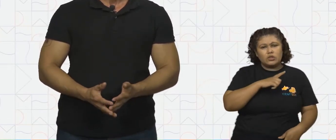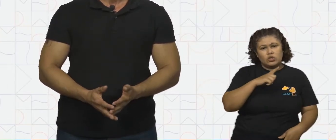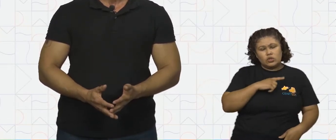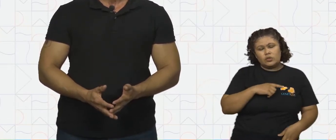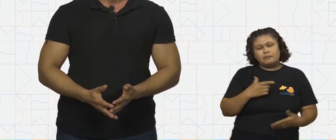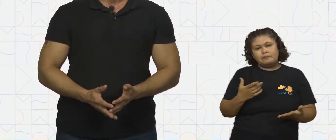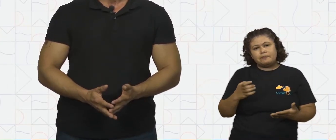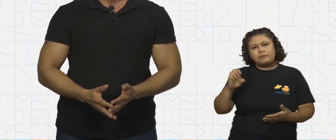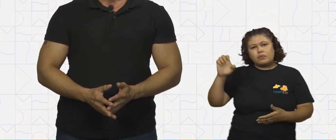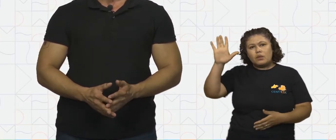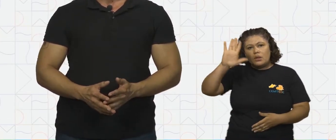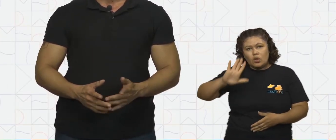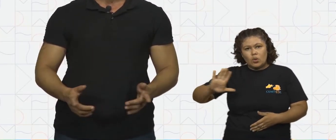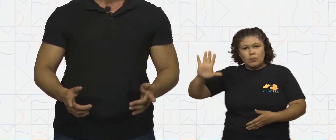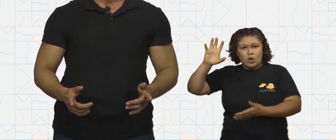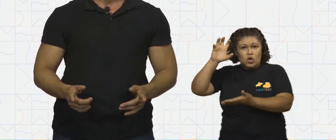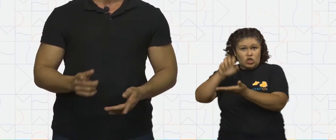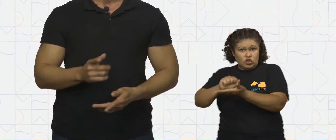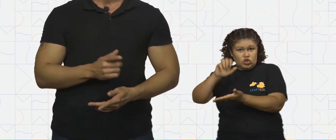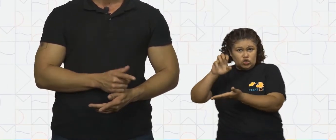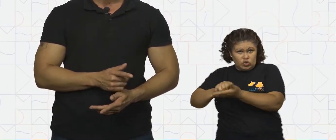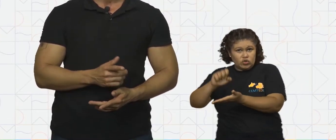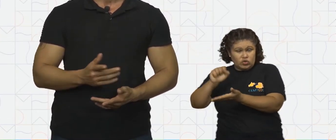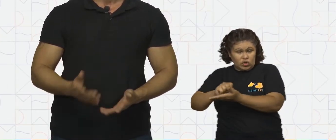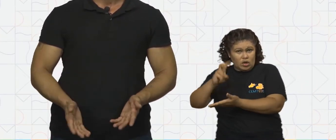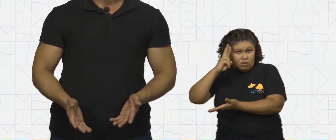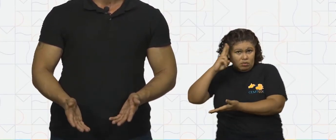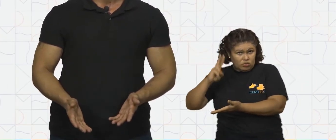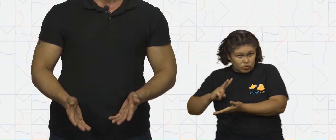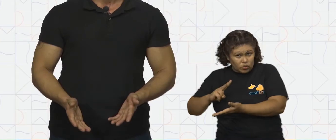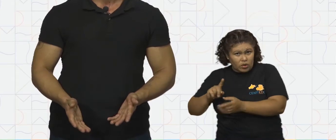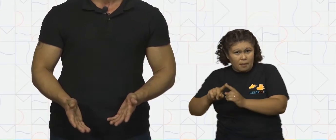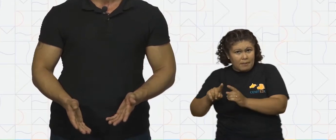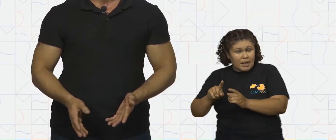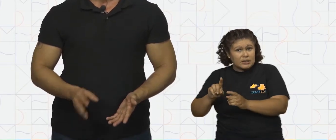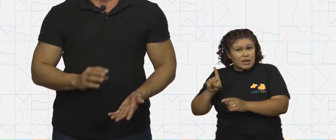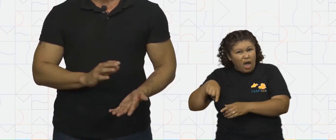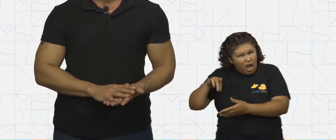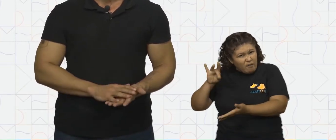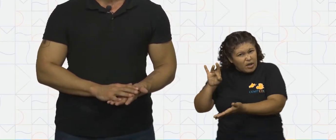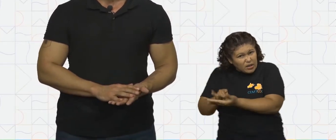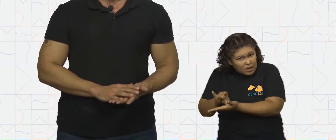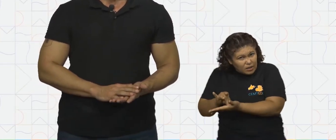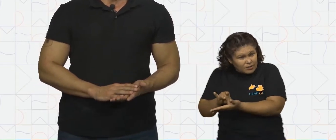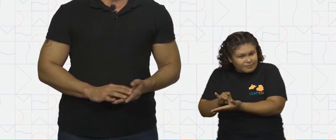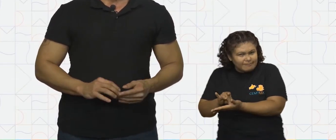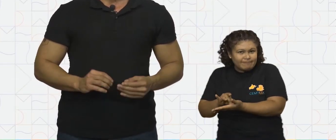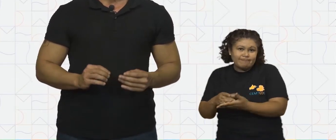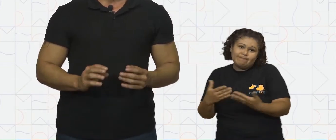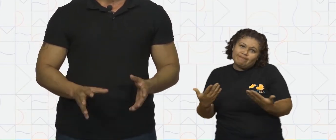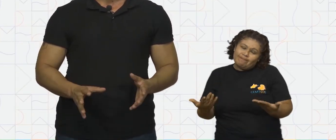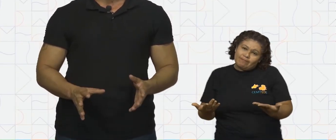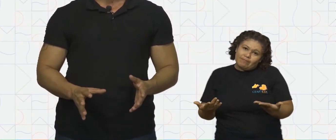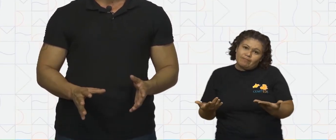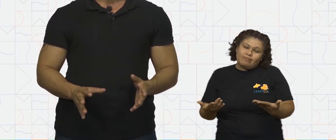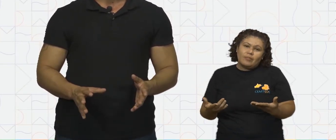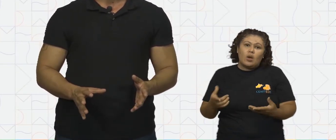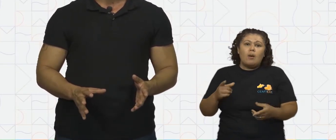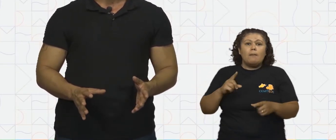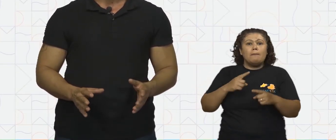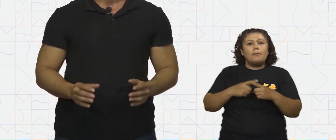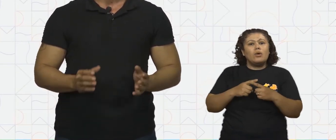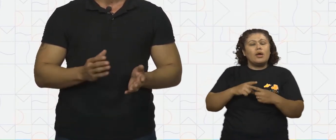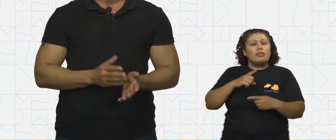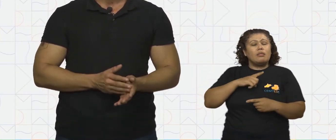deixaram escrito na história, mas nem sempre era a única e absoluta verdade. Como falei, há uma diversidade de